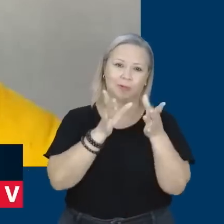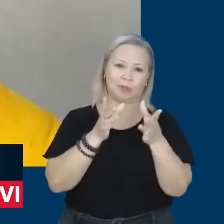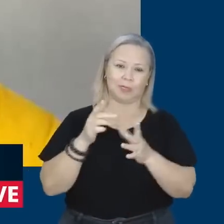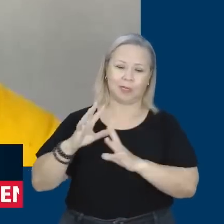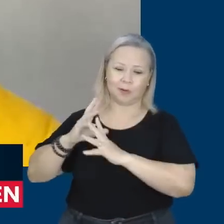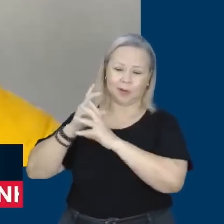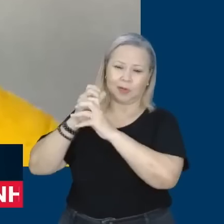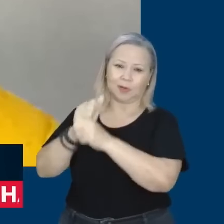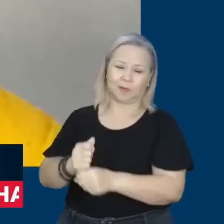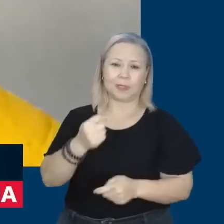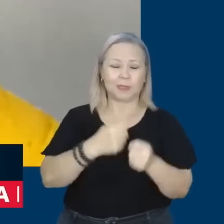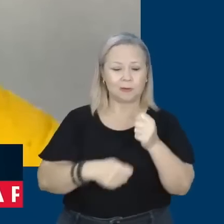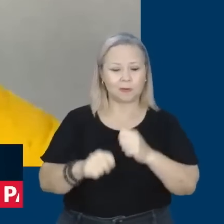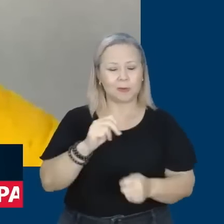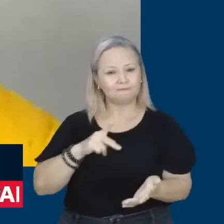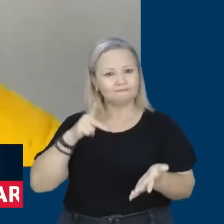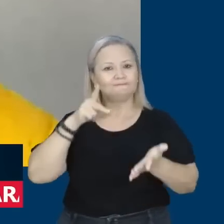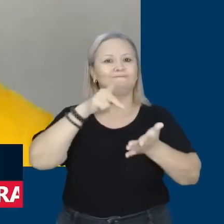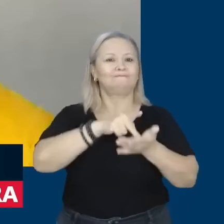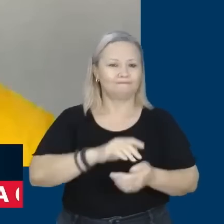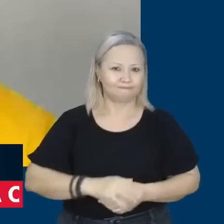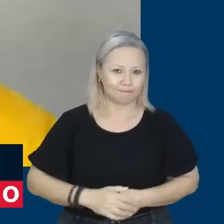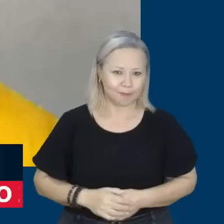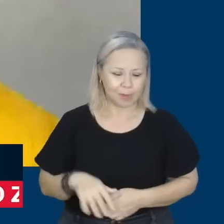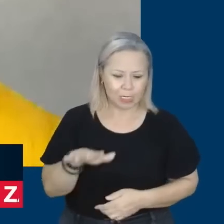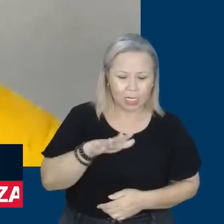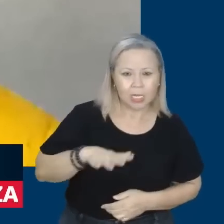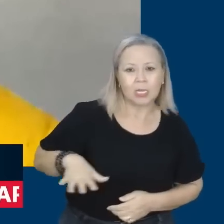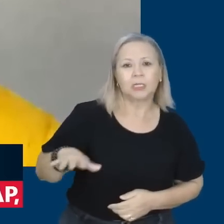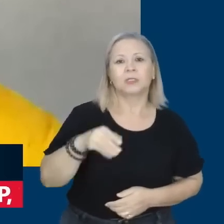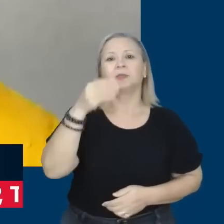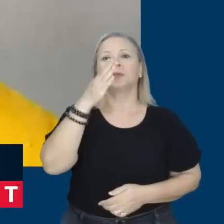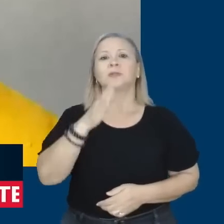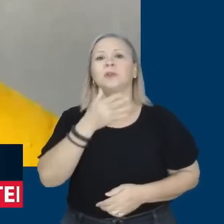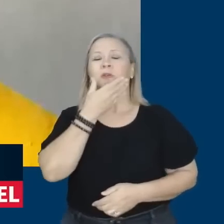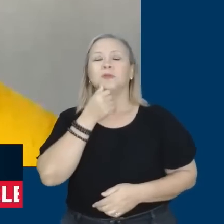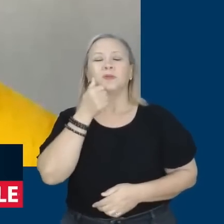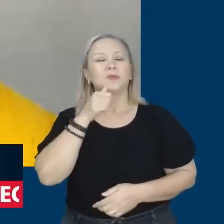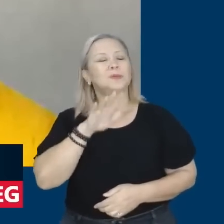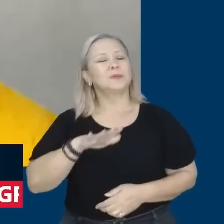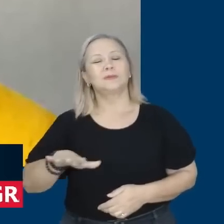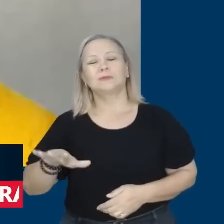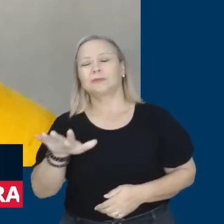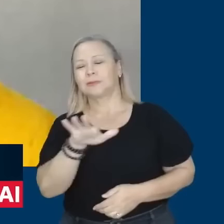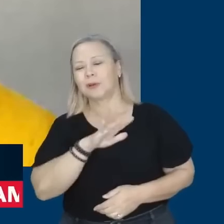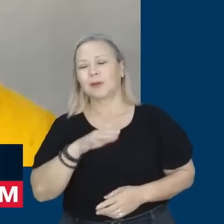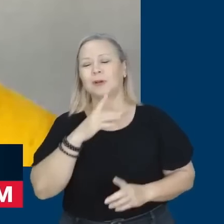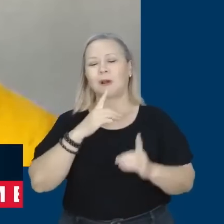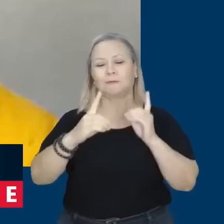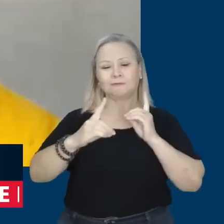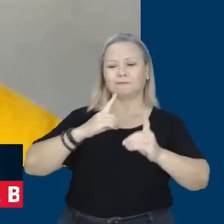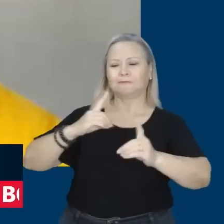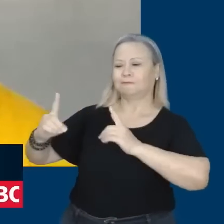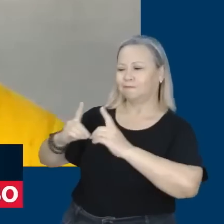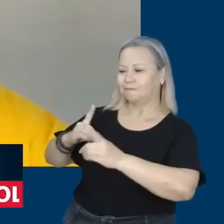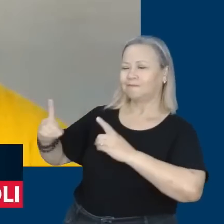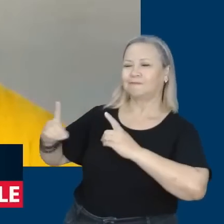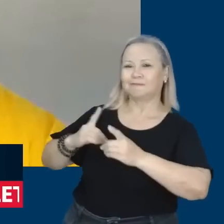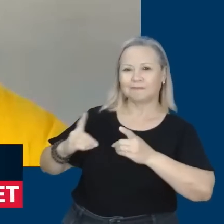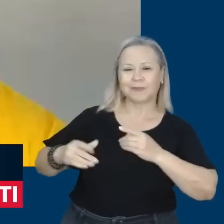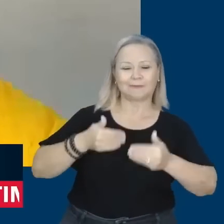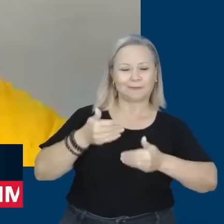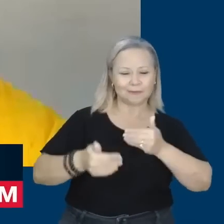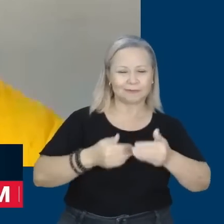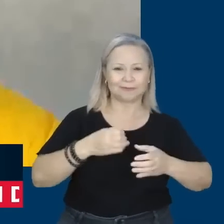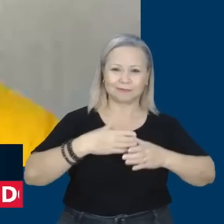da economia real, né? Para todas as brasileiras e os brasileiros, com um diálogo muito amplo com a nossa